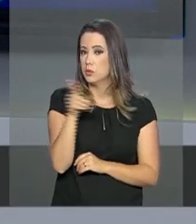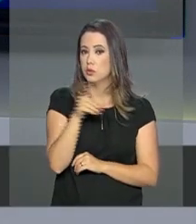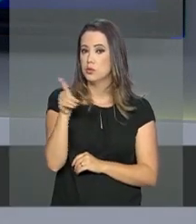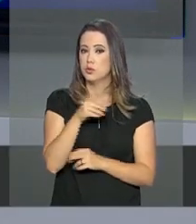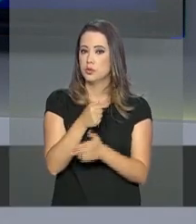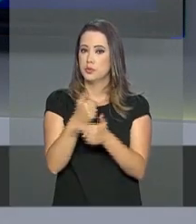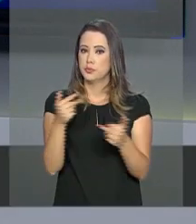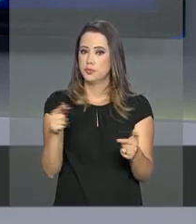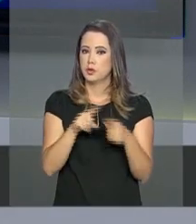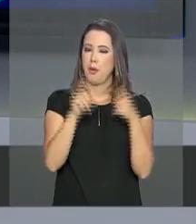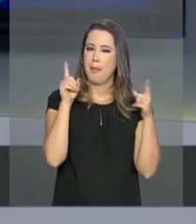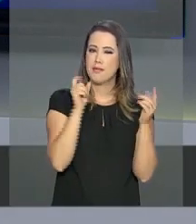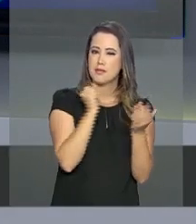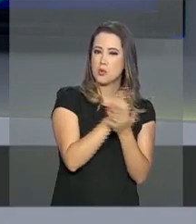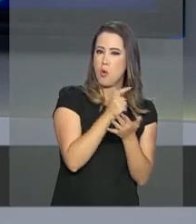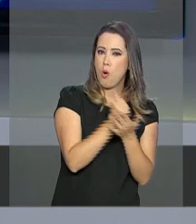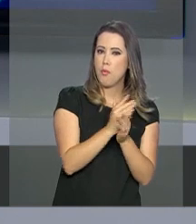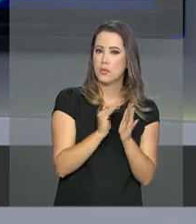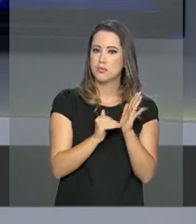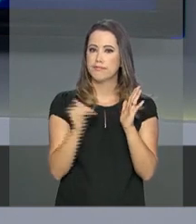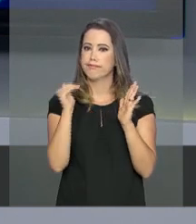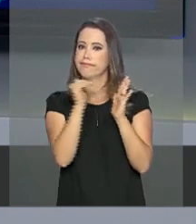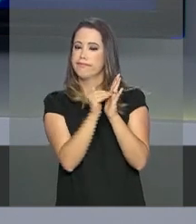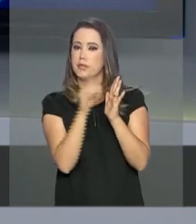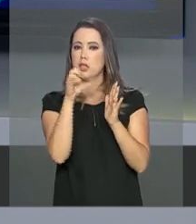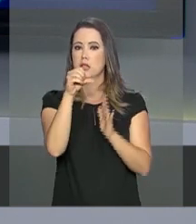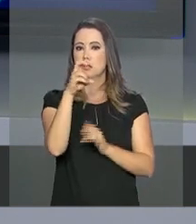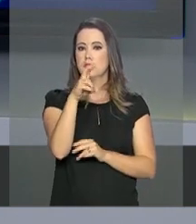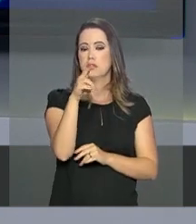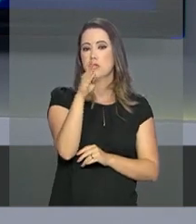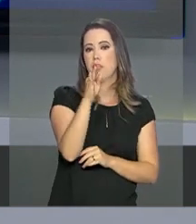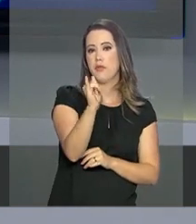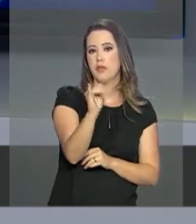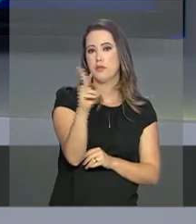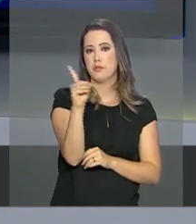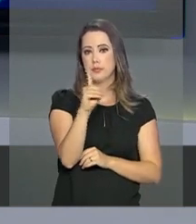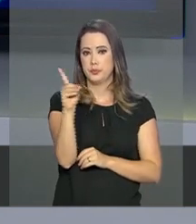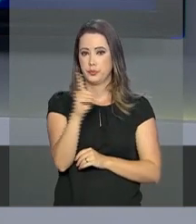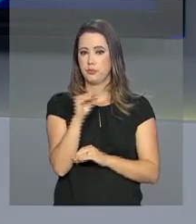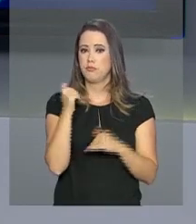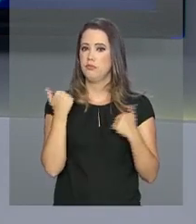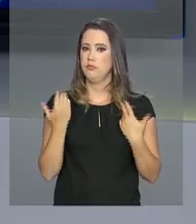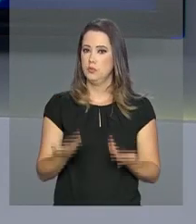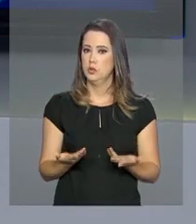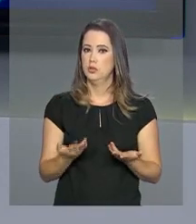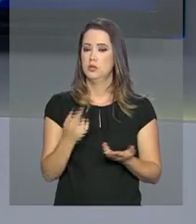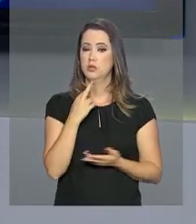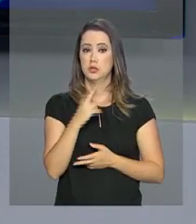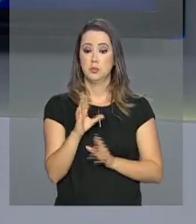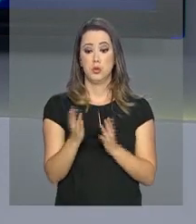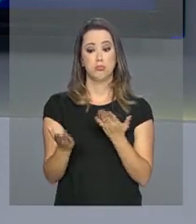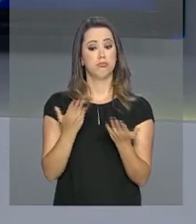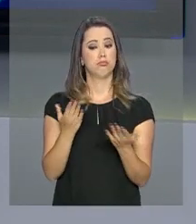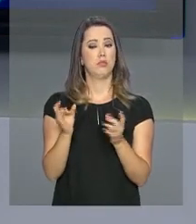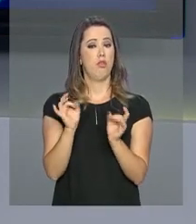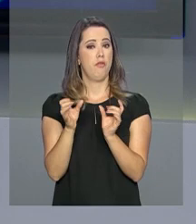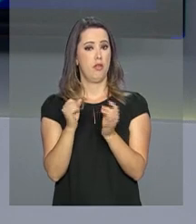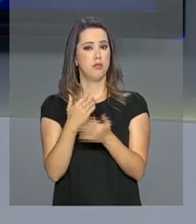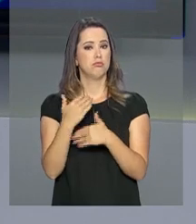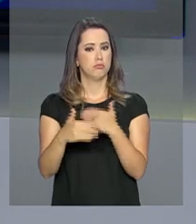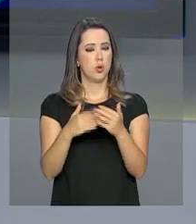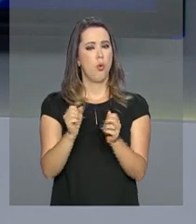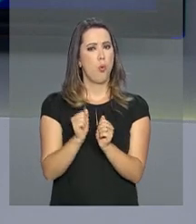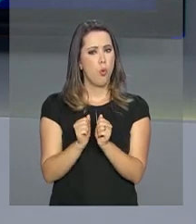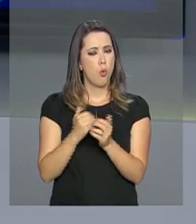produtos já as importações estão pouco acima de 95 bilhões de dólares com isso o resultado parcial deste ano segue